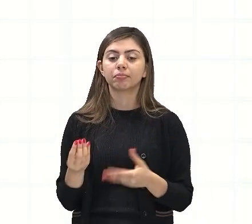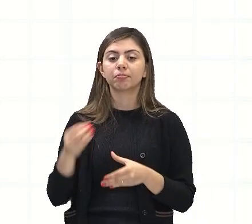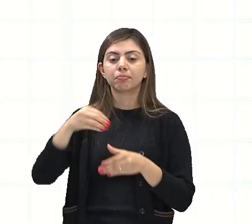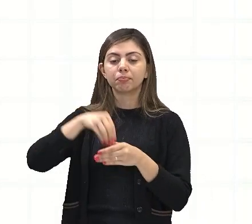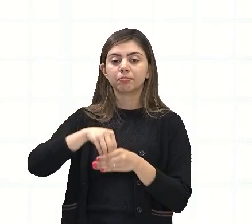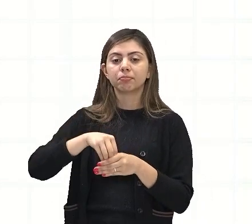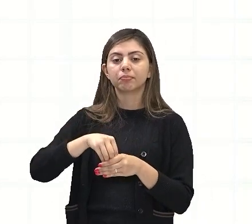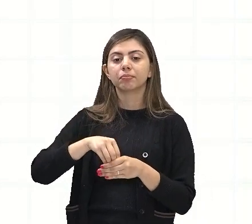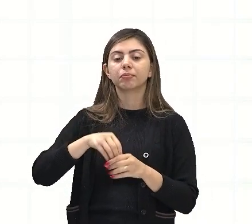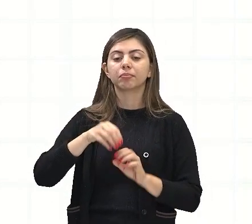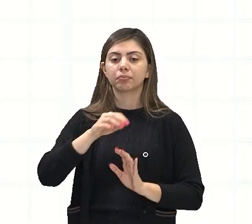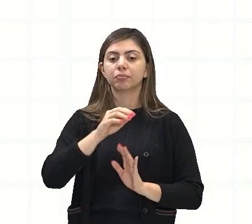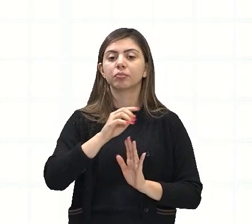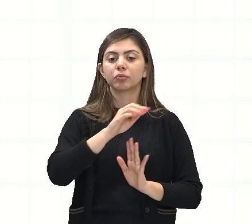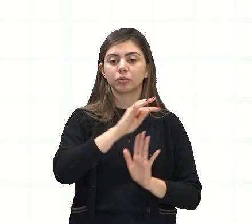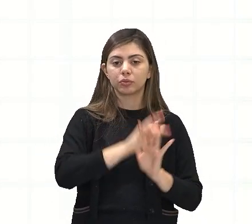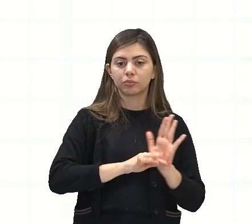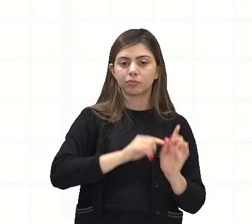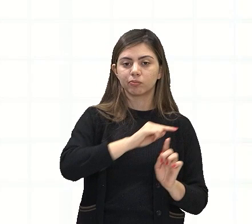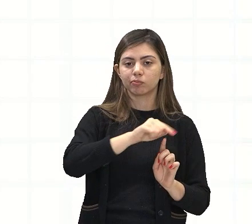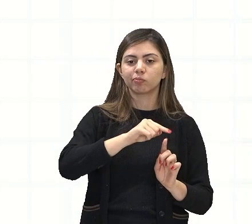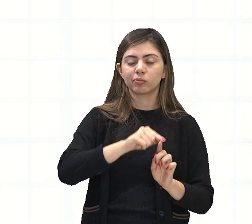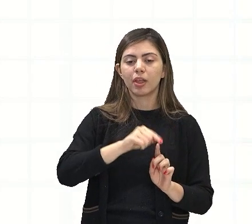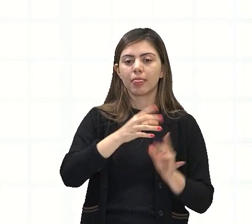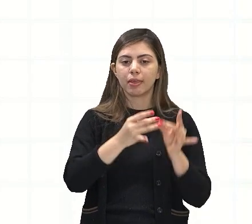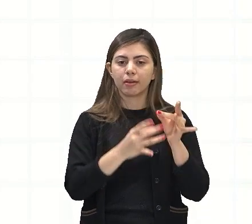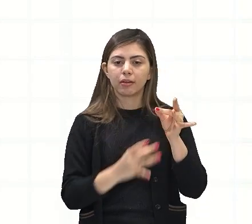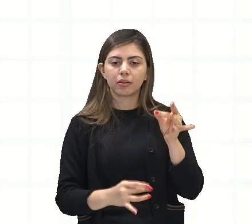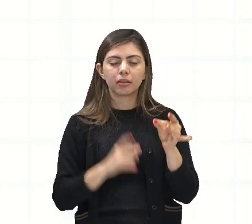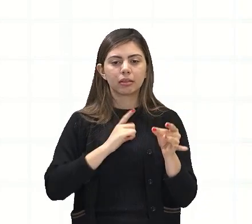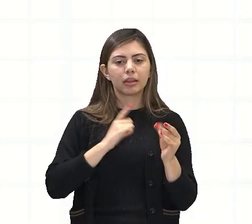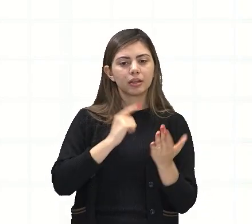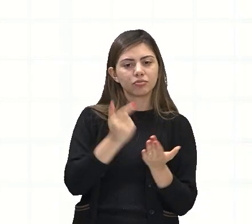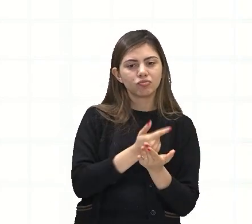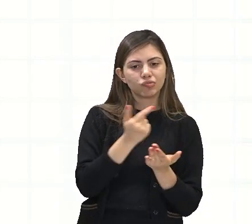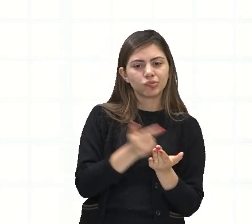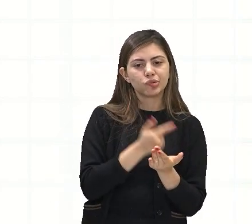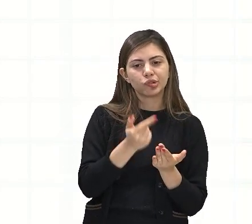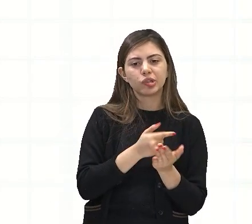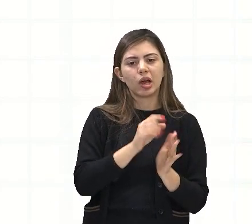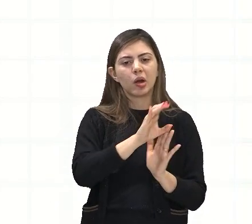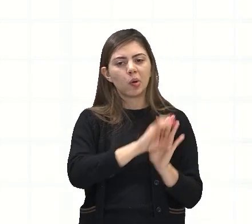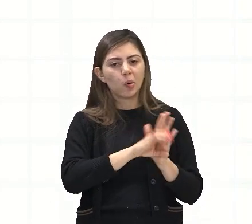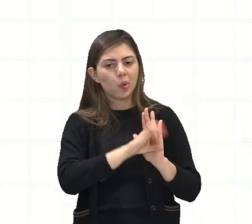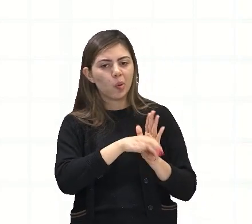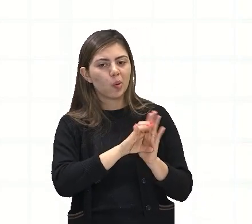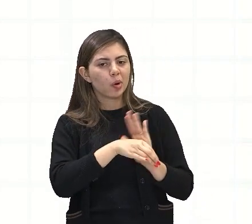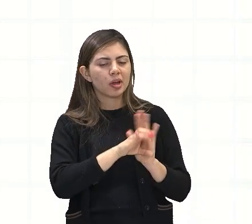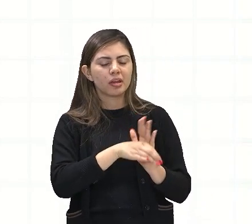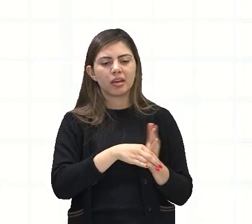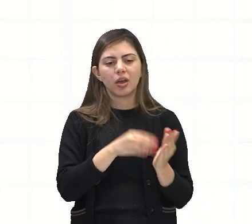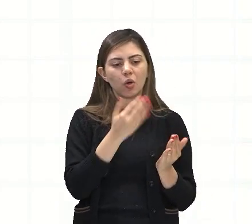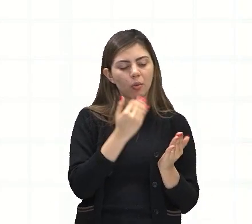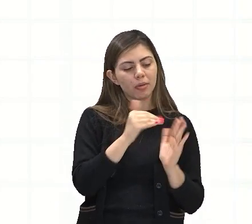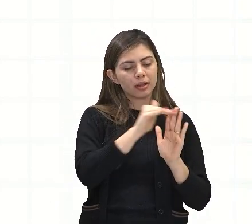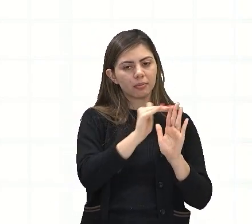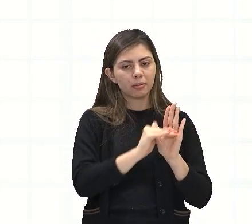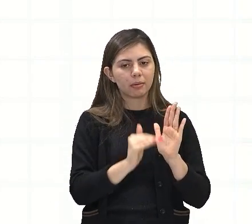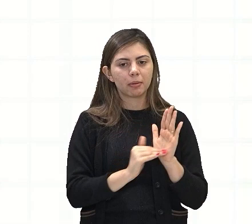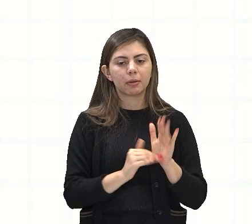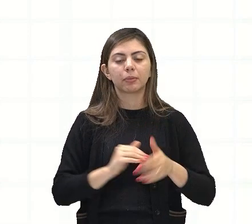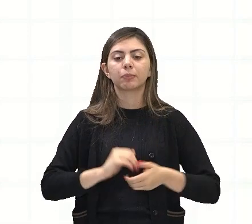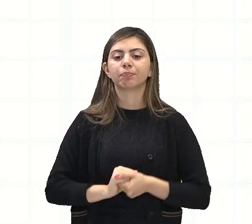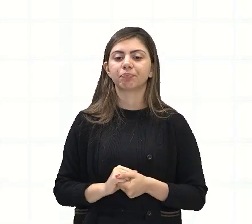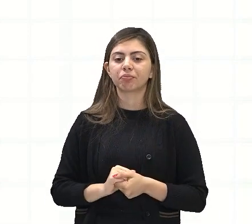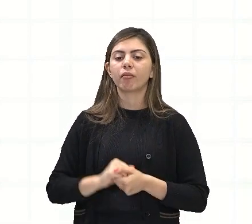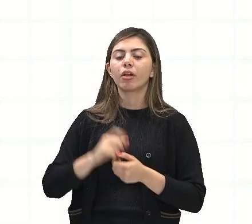tipo textual descritivo, eu vou ter diário, crônica, currículo, cardápio. E no expositivo, eu vou ter